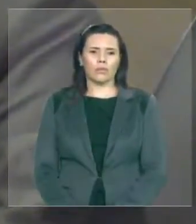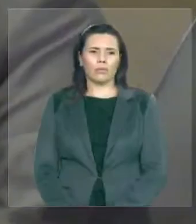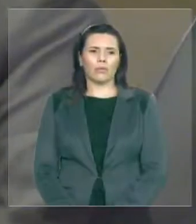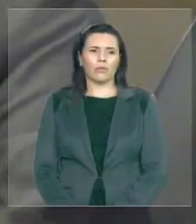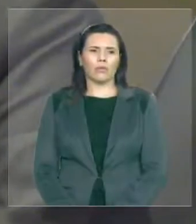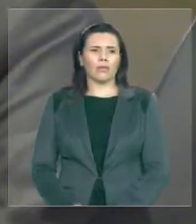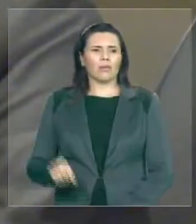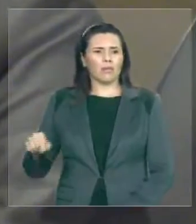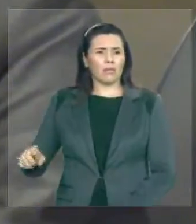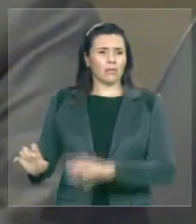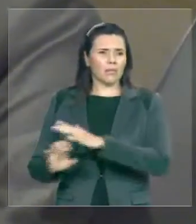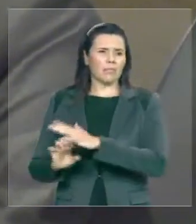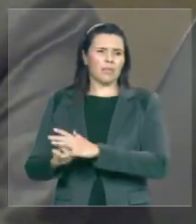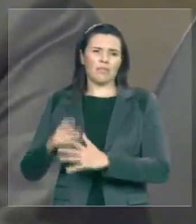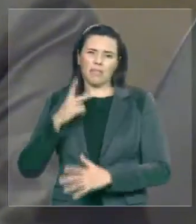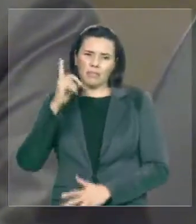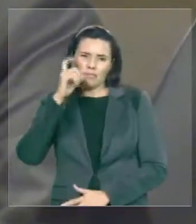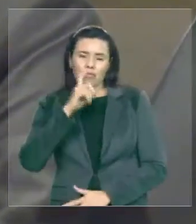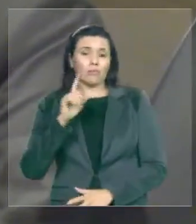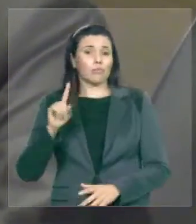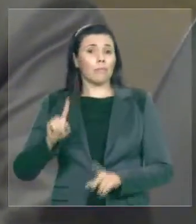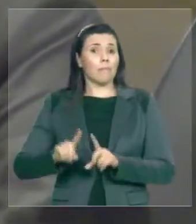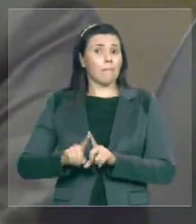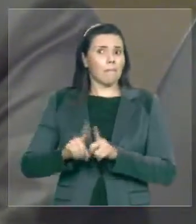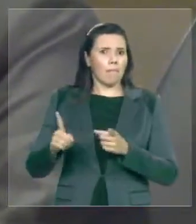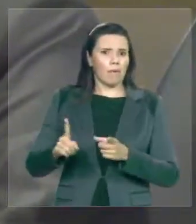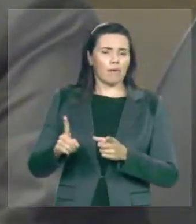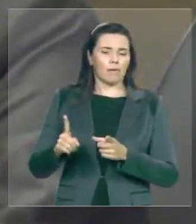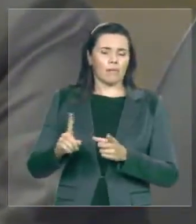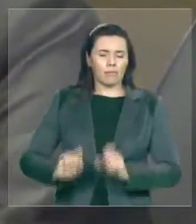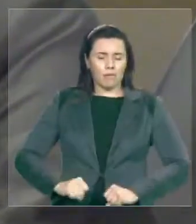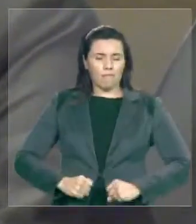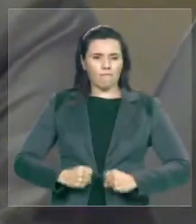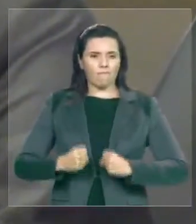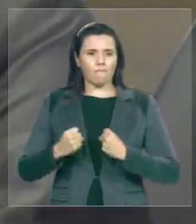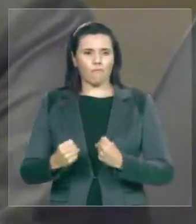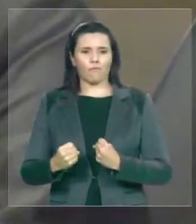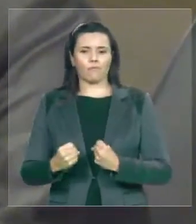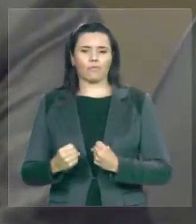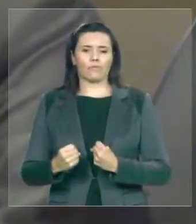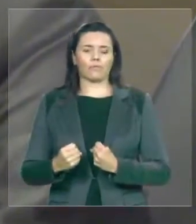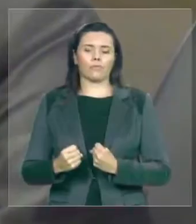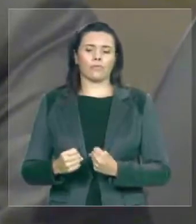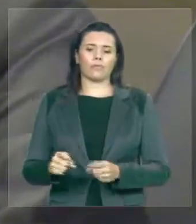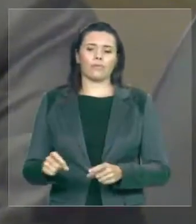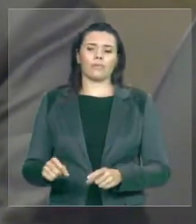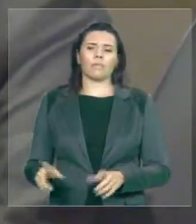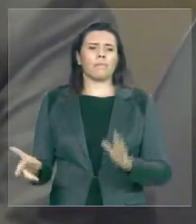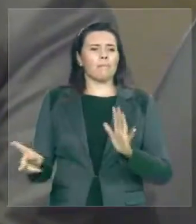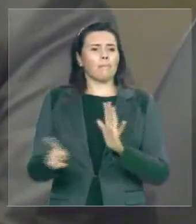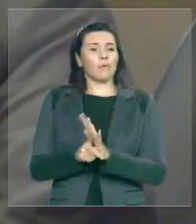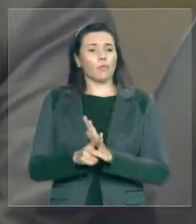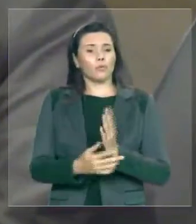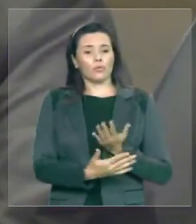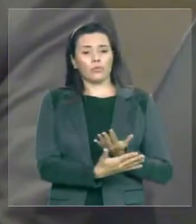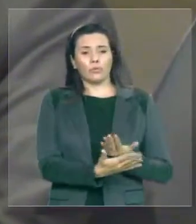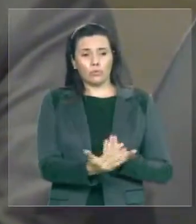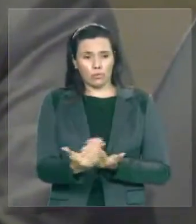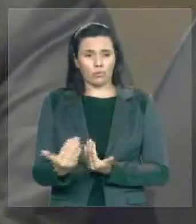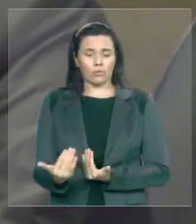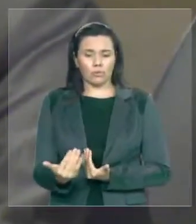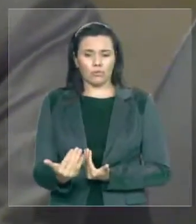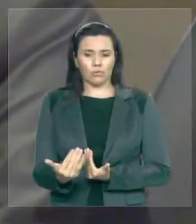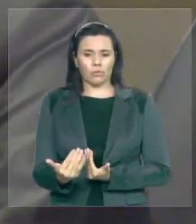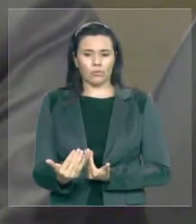mesquinharia. Mas com a força que é próprio da juventude,